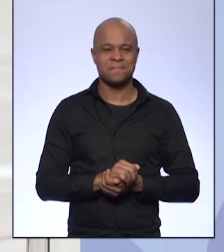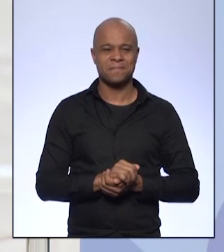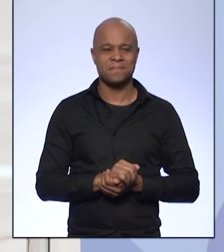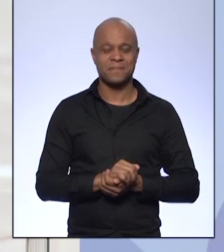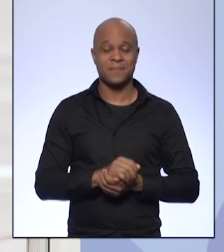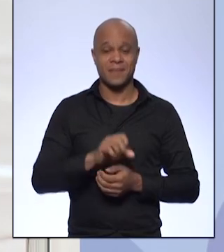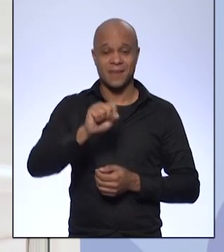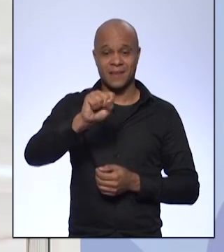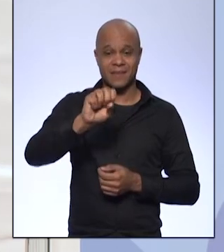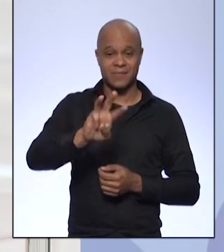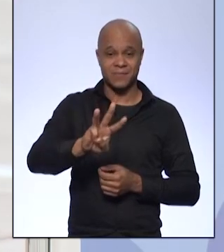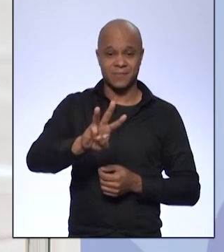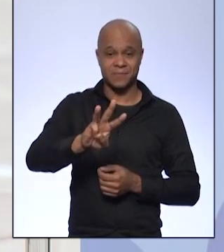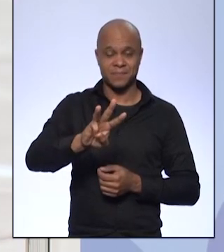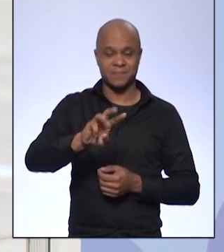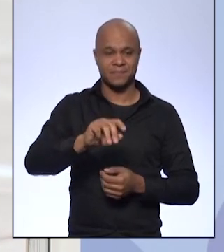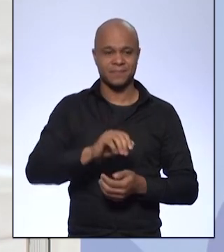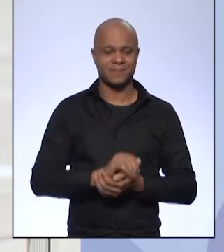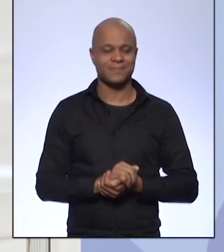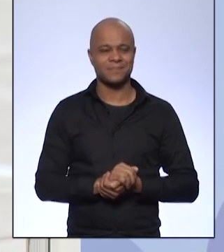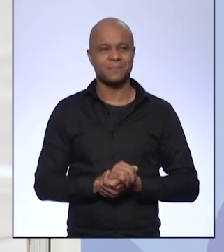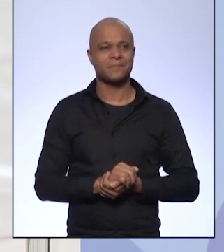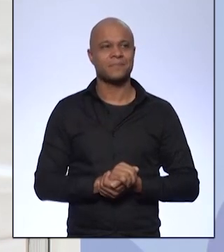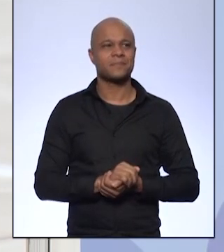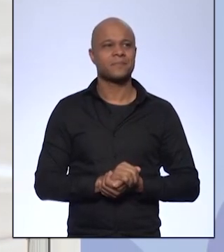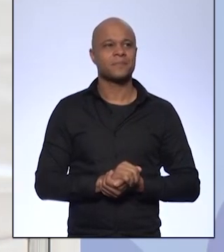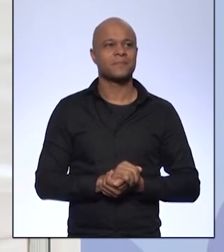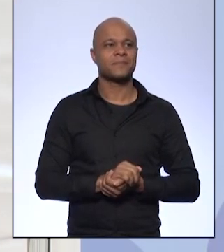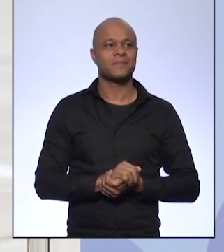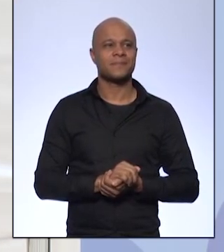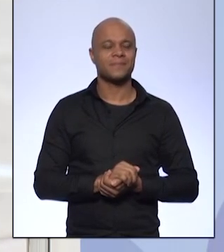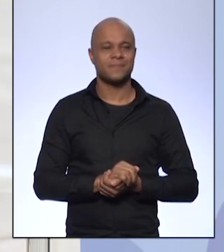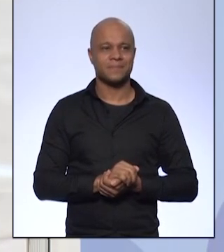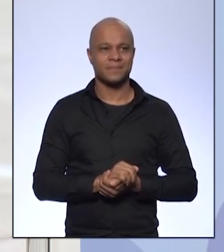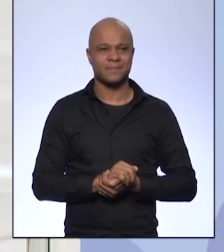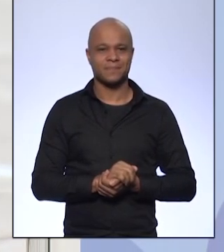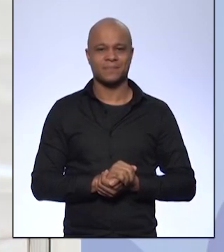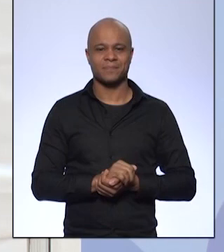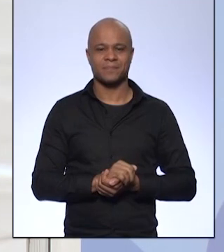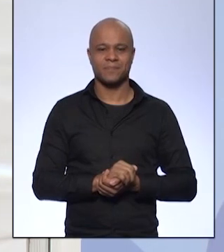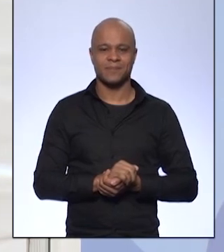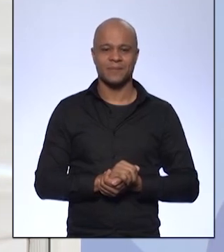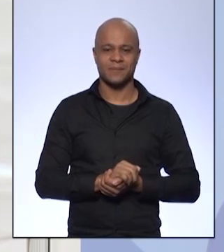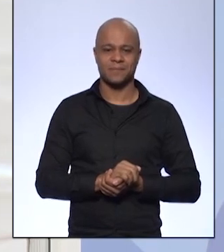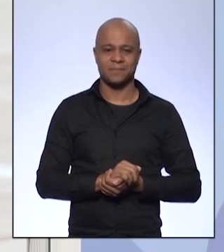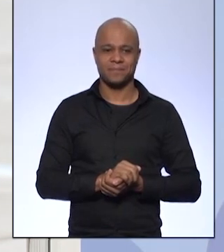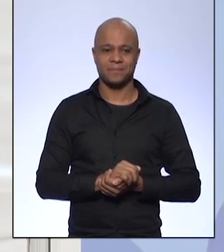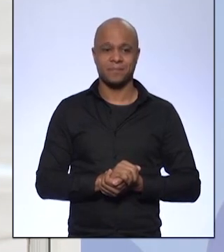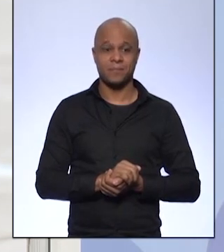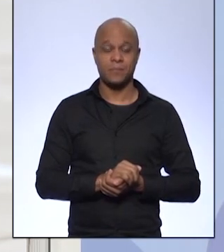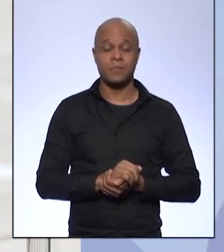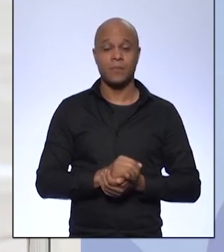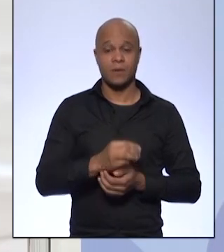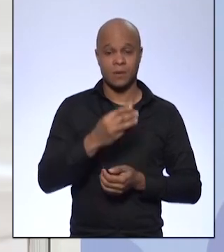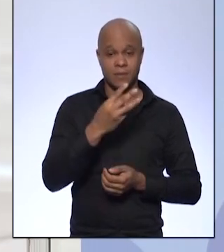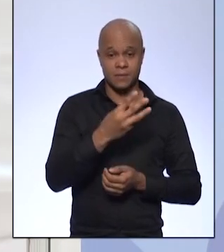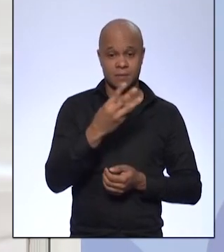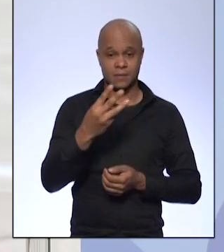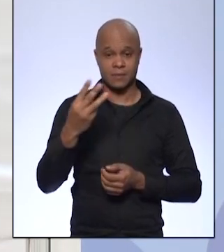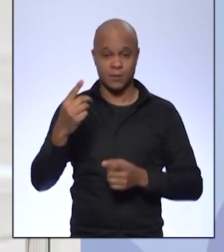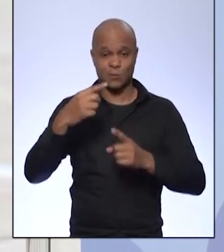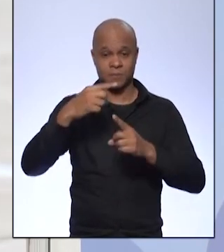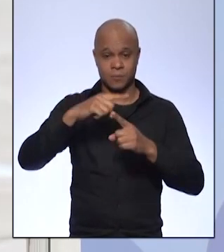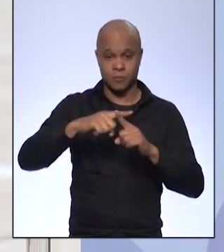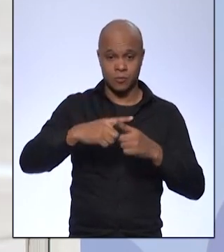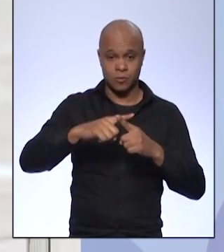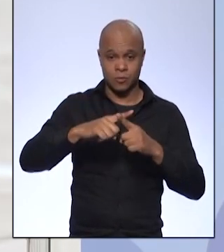o S3. O que é o S3? É a multiplicação de 3 em 3 das